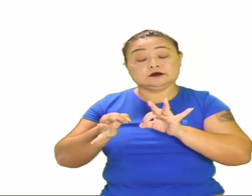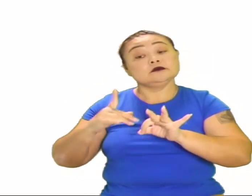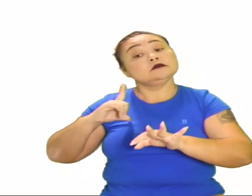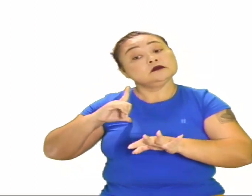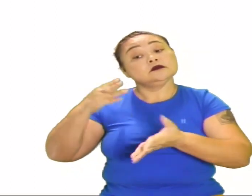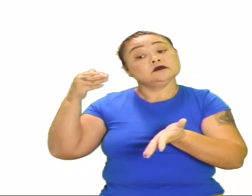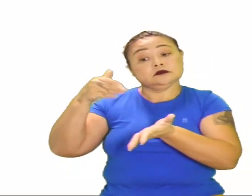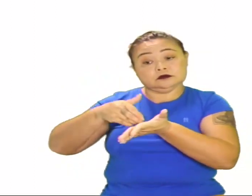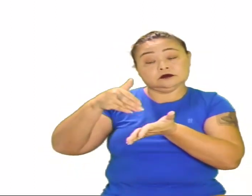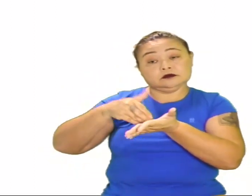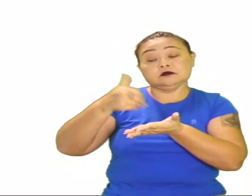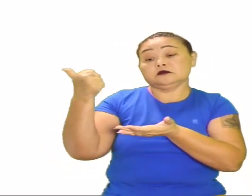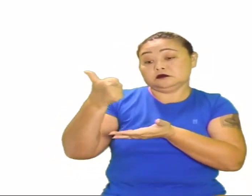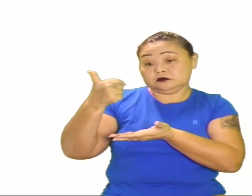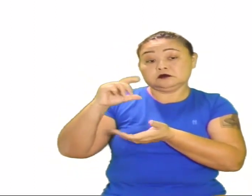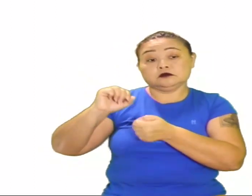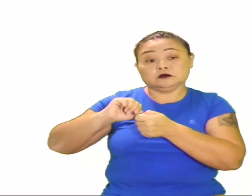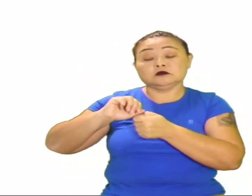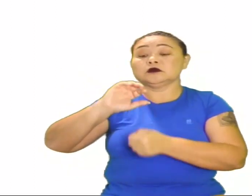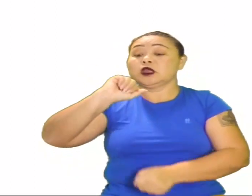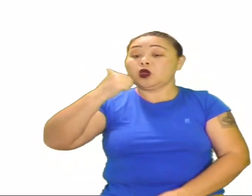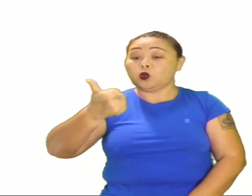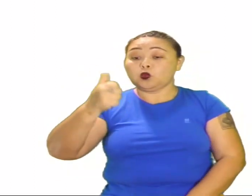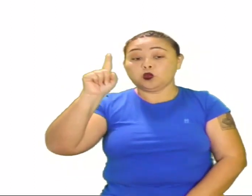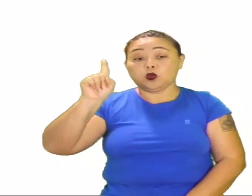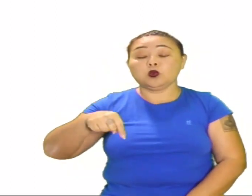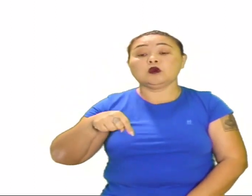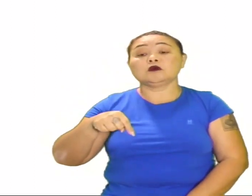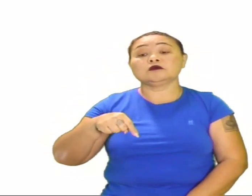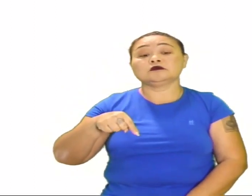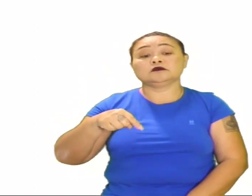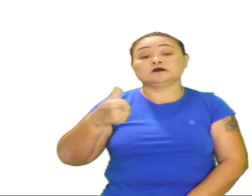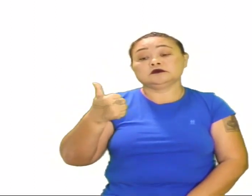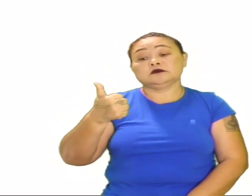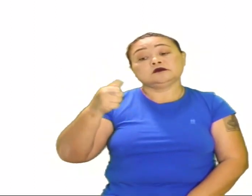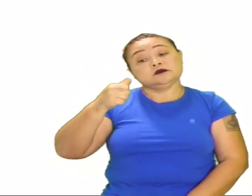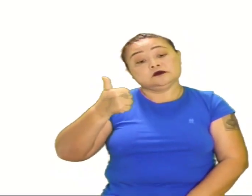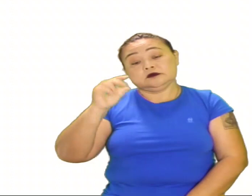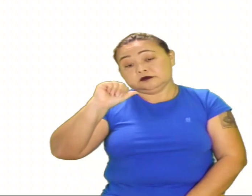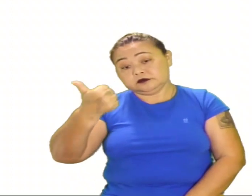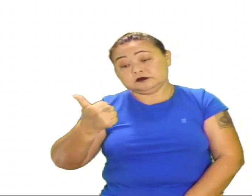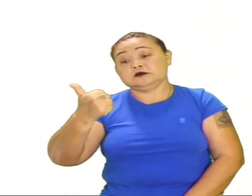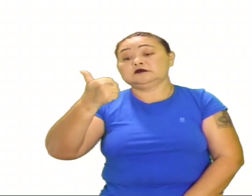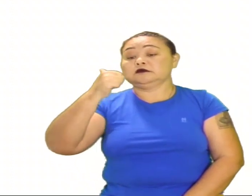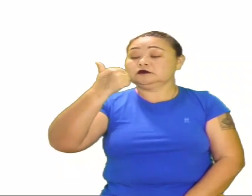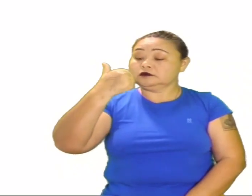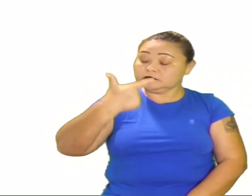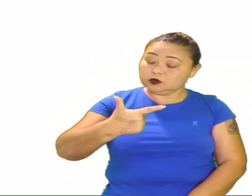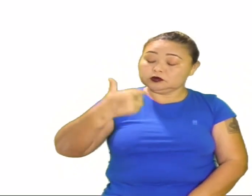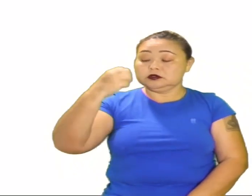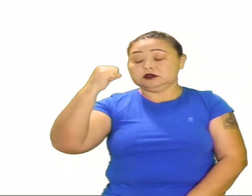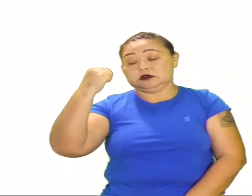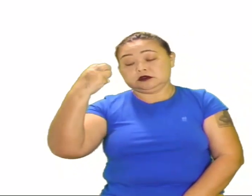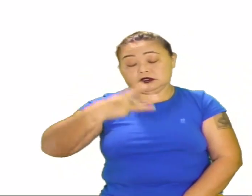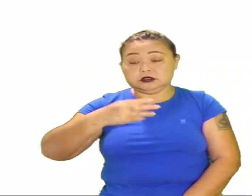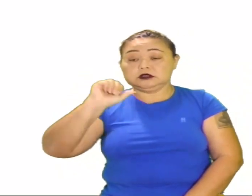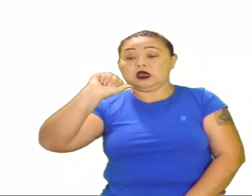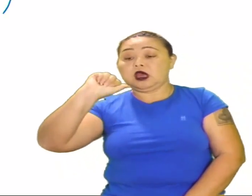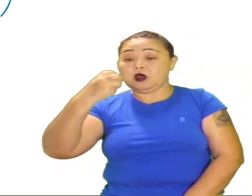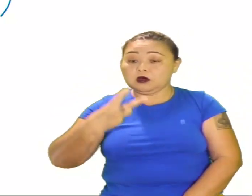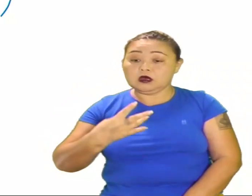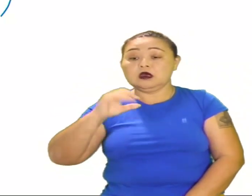já deu o último, né? Isso, então quem é o A1? O né? A1 é... Aí temos o A2, o A3, A4,